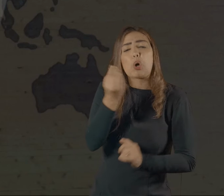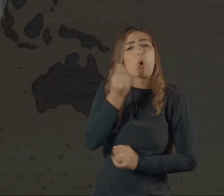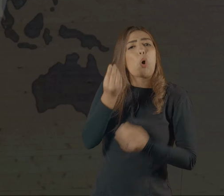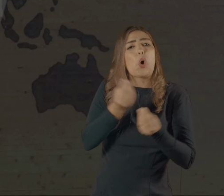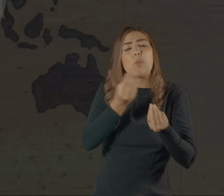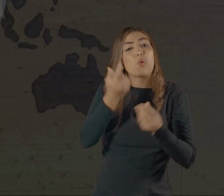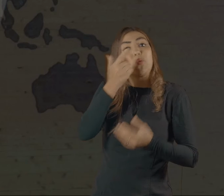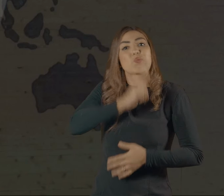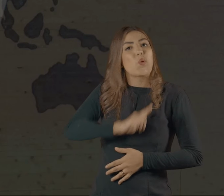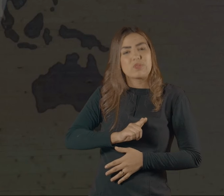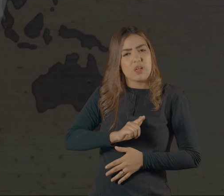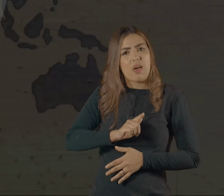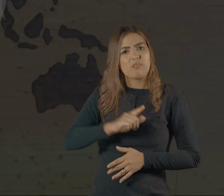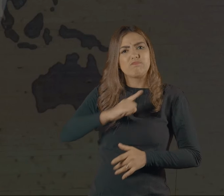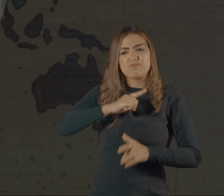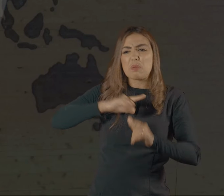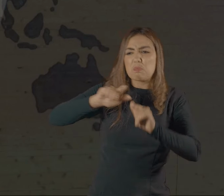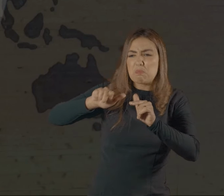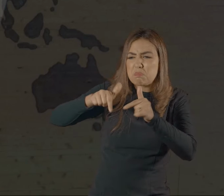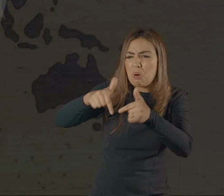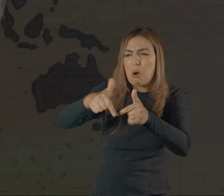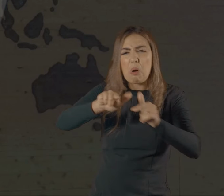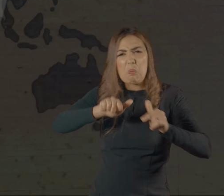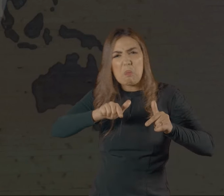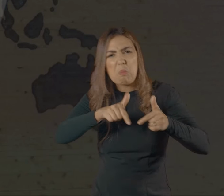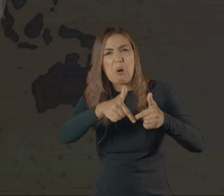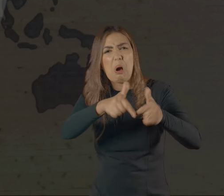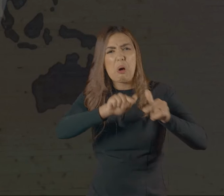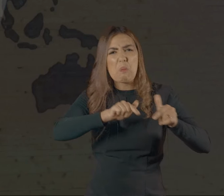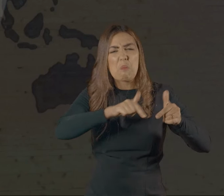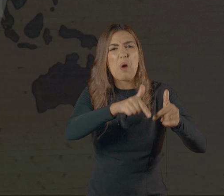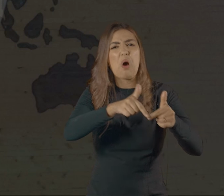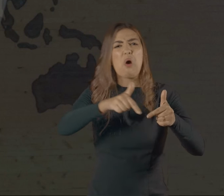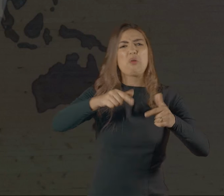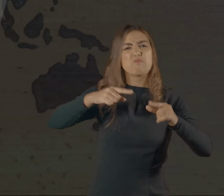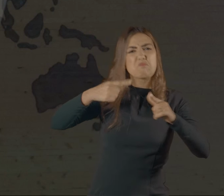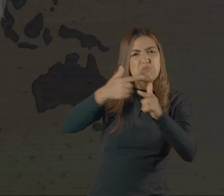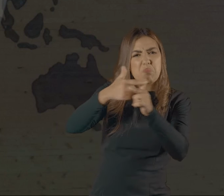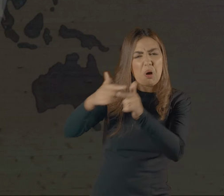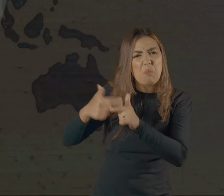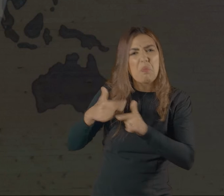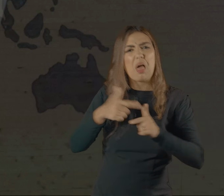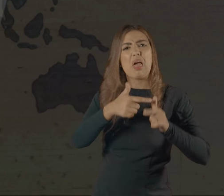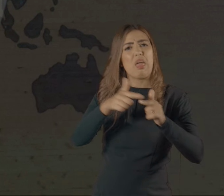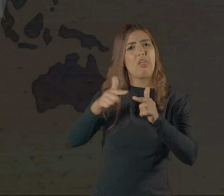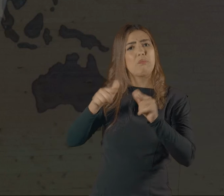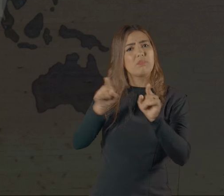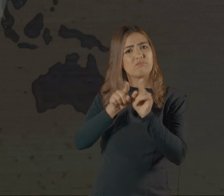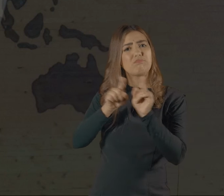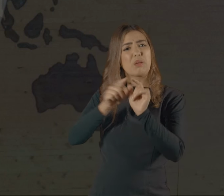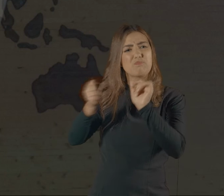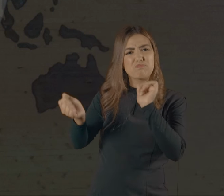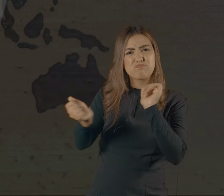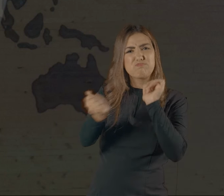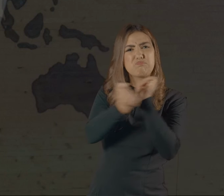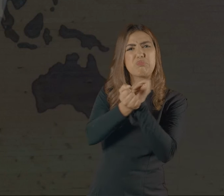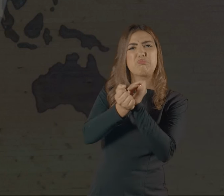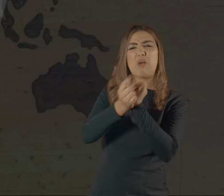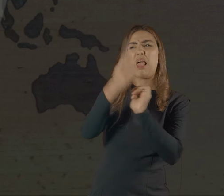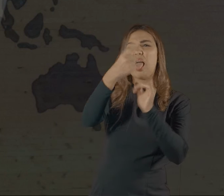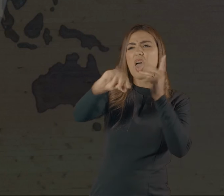vez, passaram pela prova de escárnios e açoites. Sim, até de algemas e prisões.